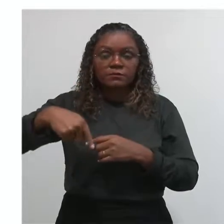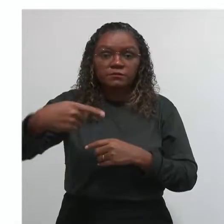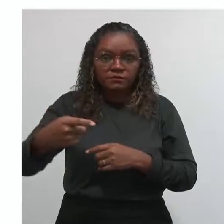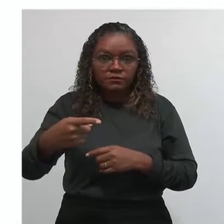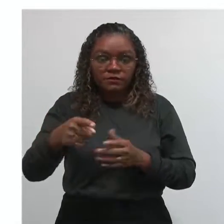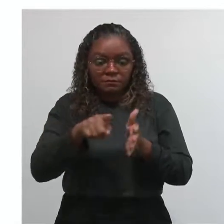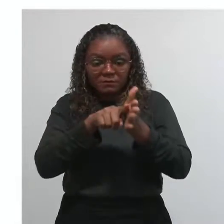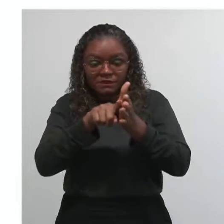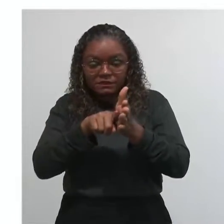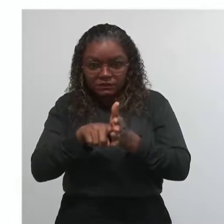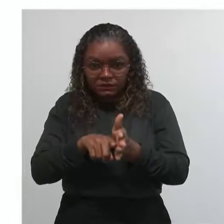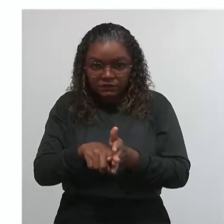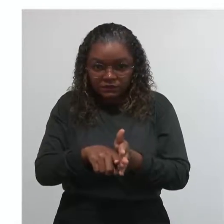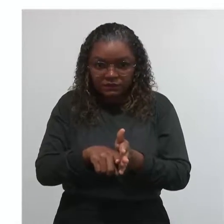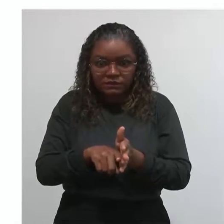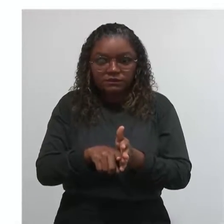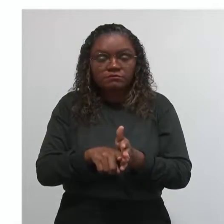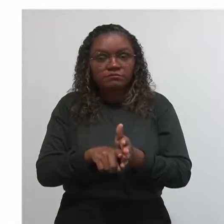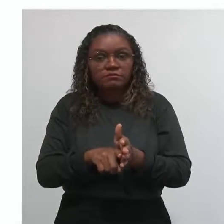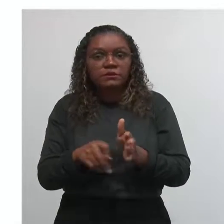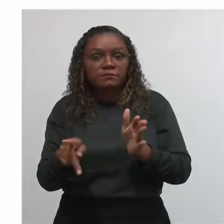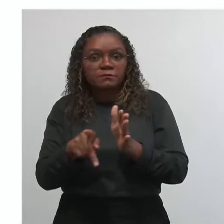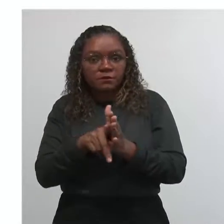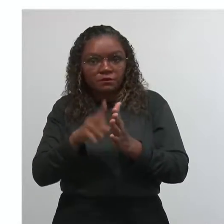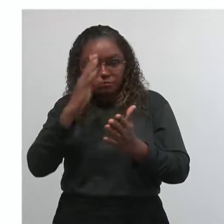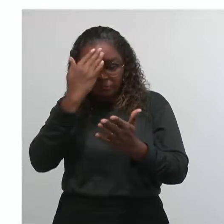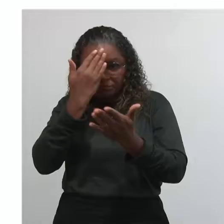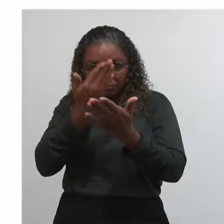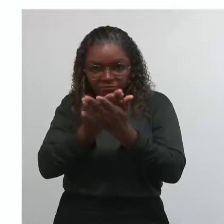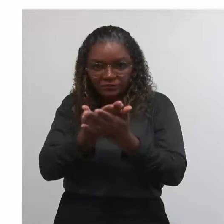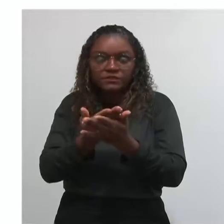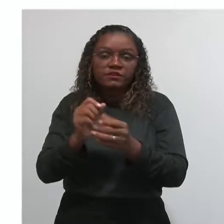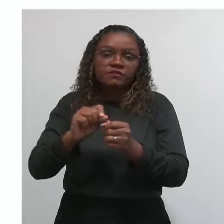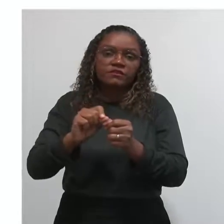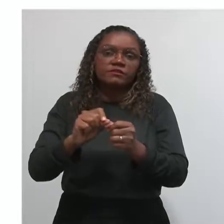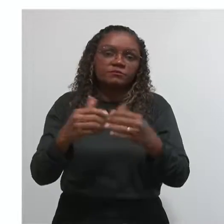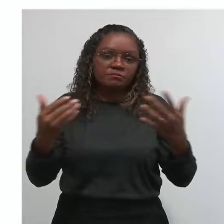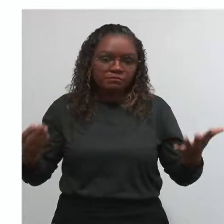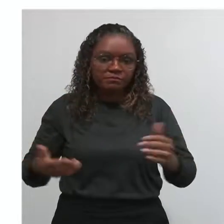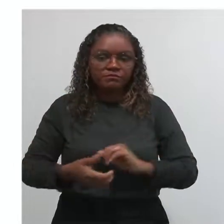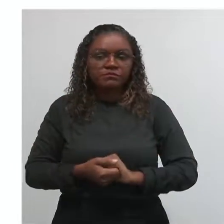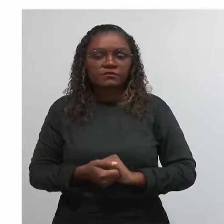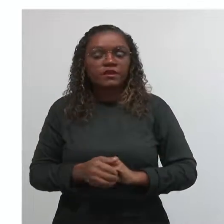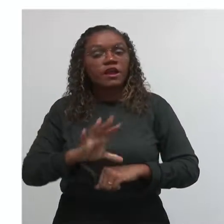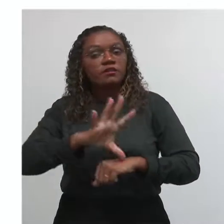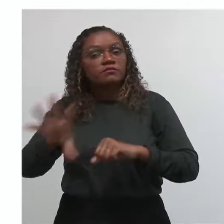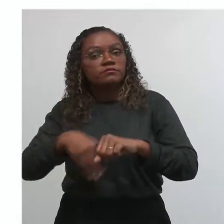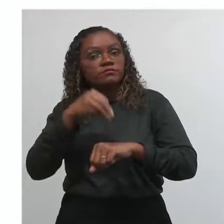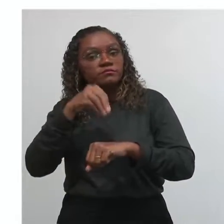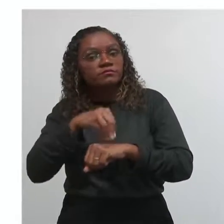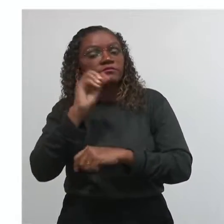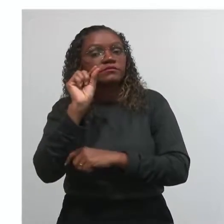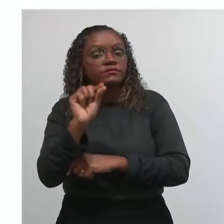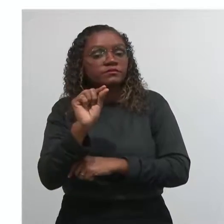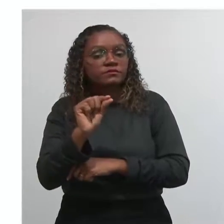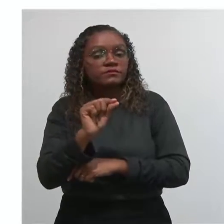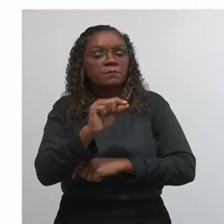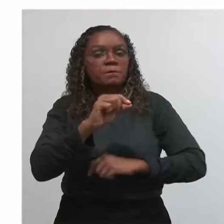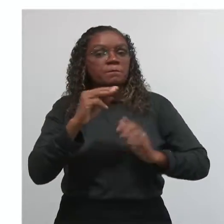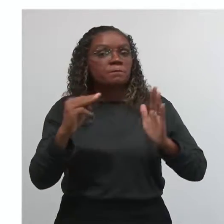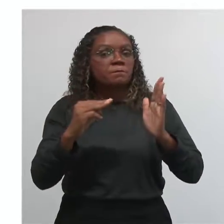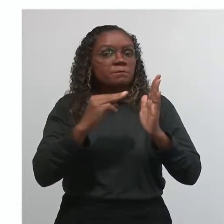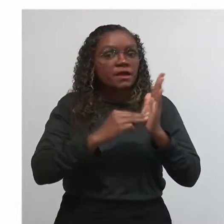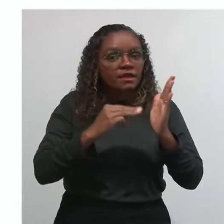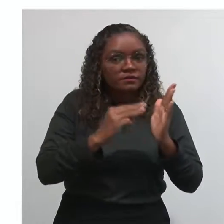pesquisa, essa maneira confiável de se fazer isso. Okay? Pressupõe a adoção de métodos e técnicas que